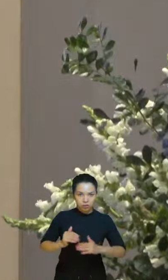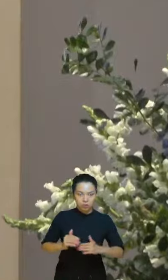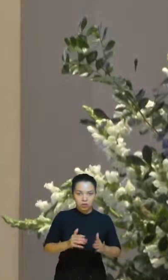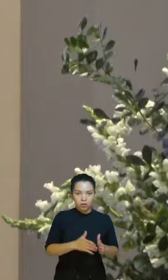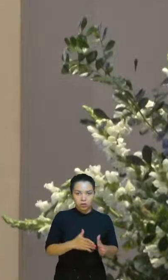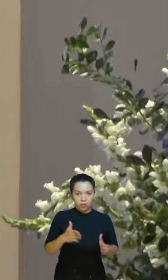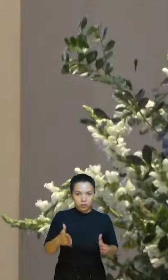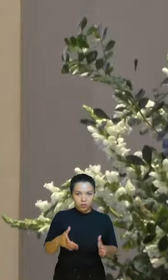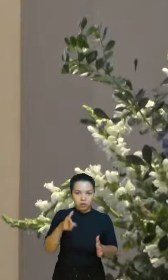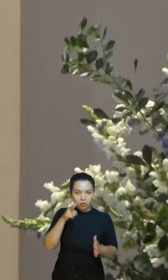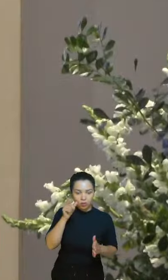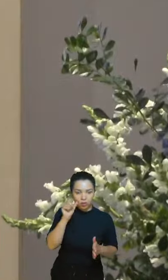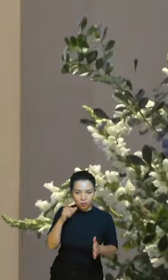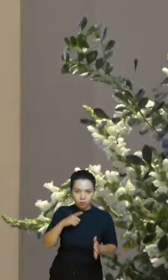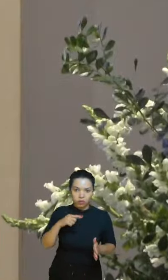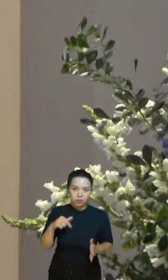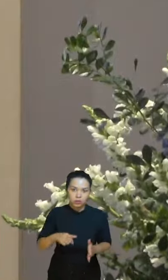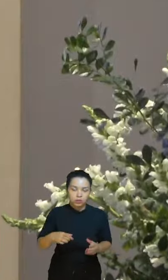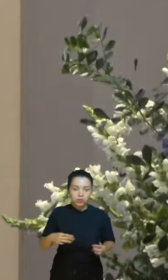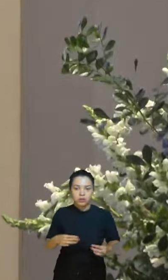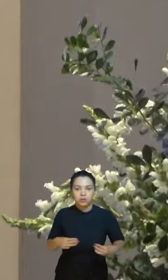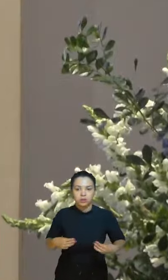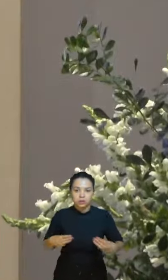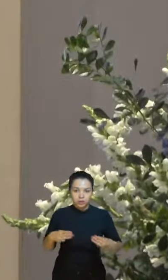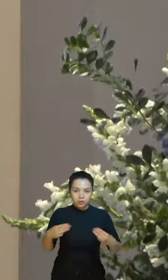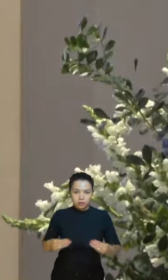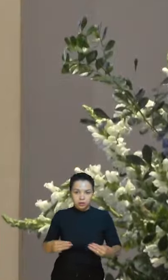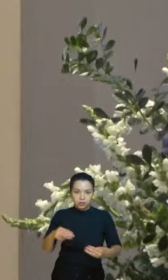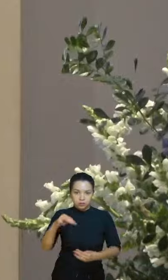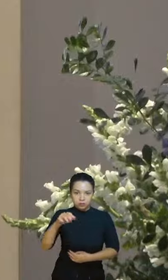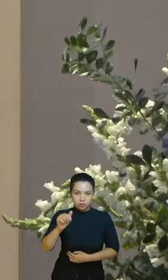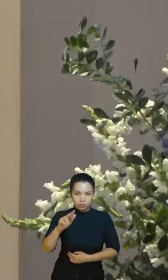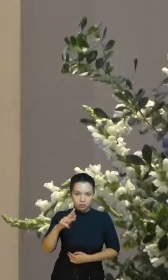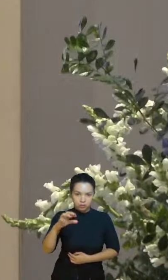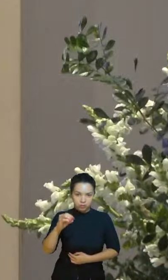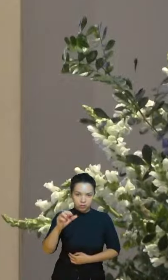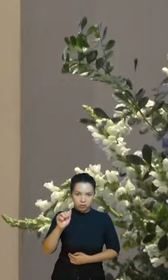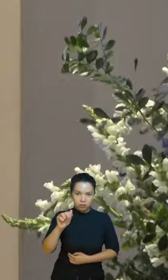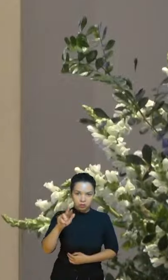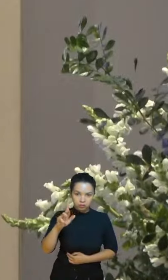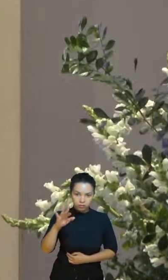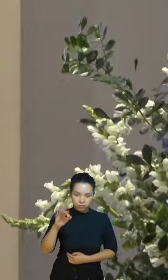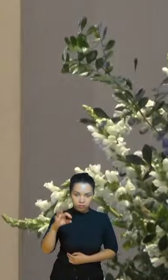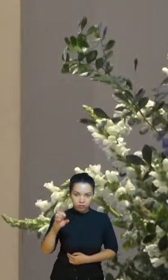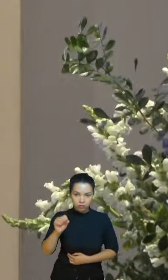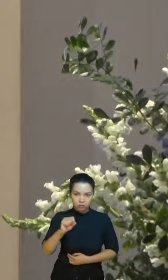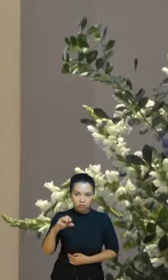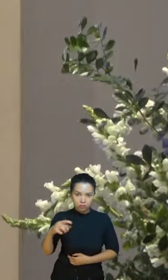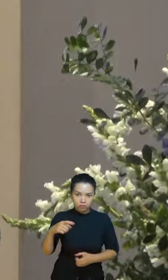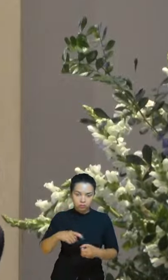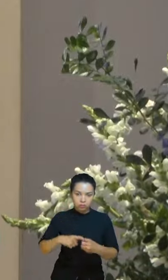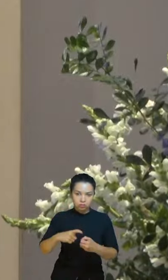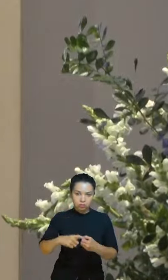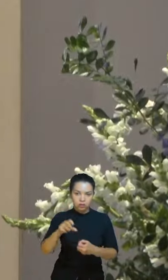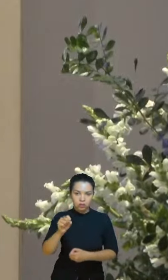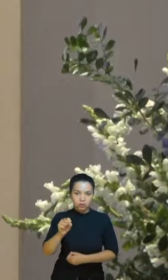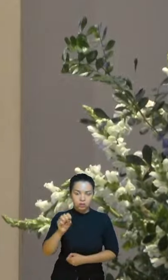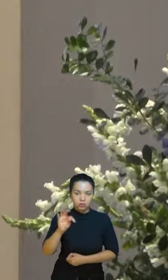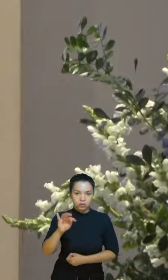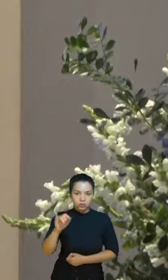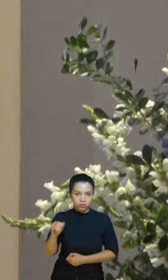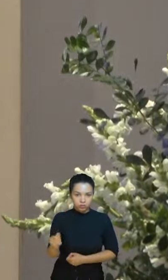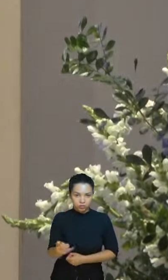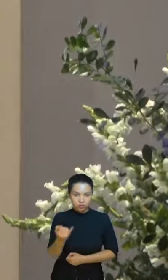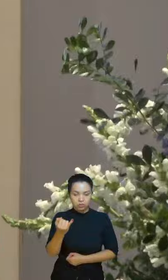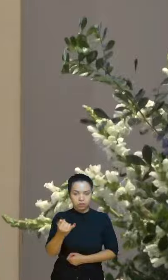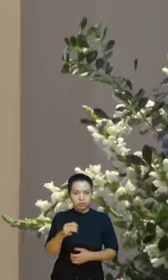aqui o ministro marco Aurélio gastal de buzi Catarinense que integra o STJ e que de longa data